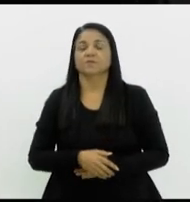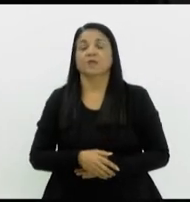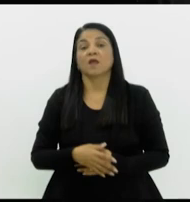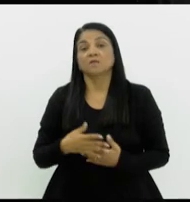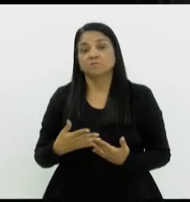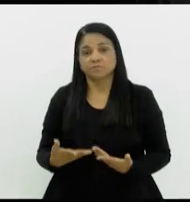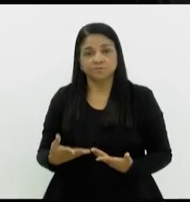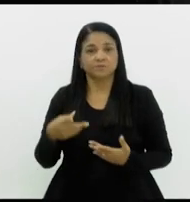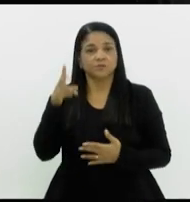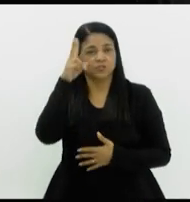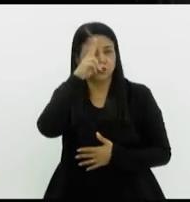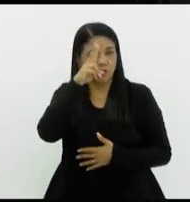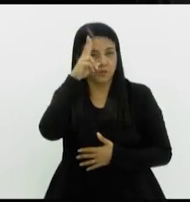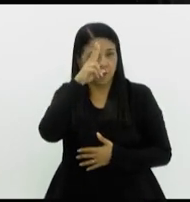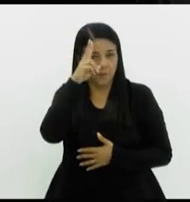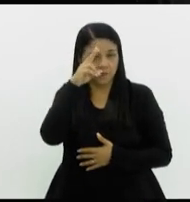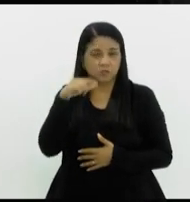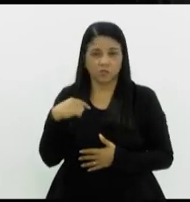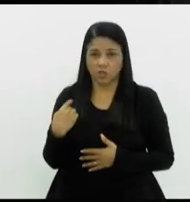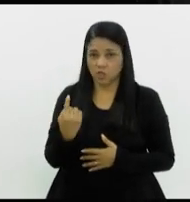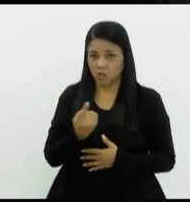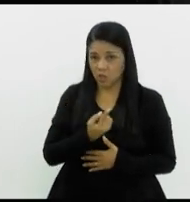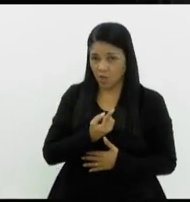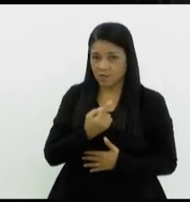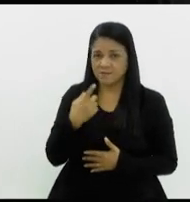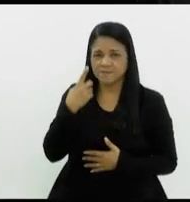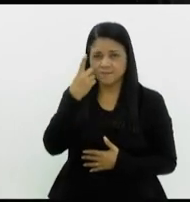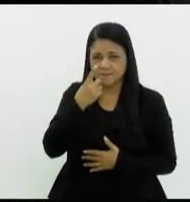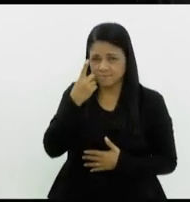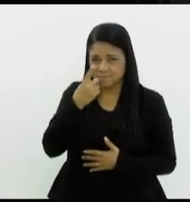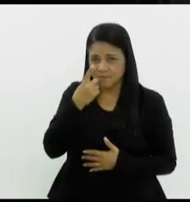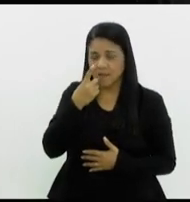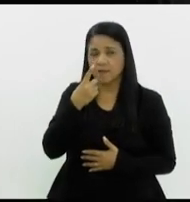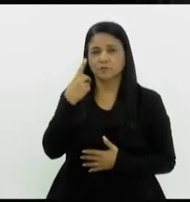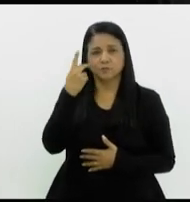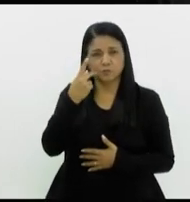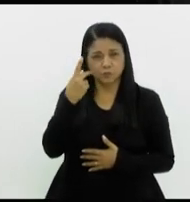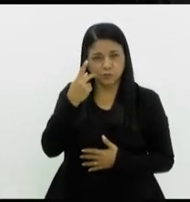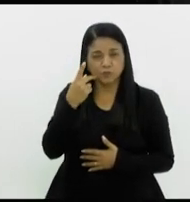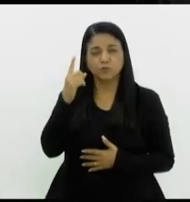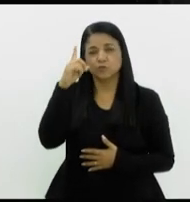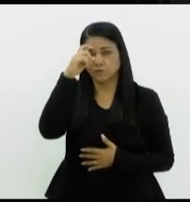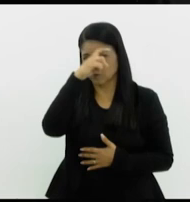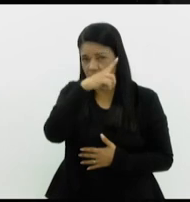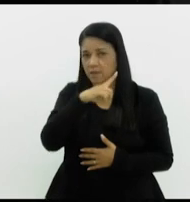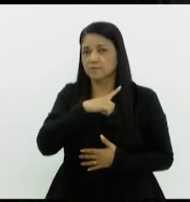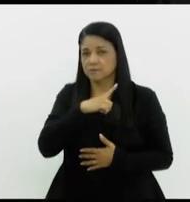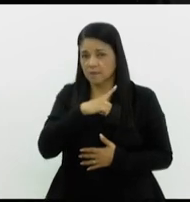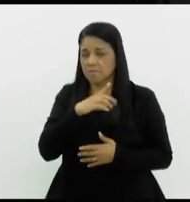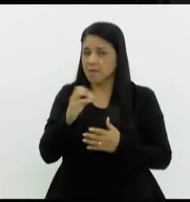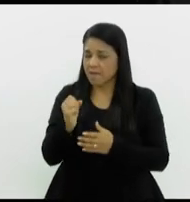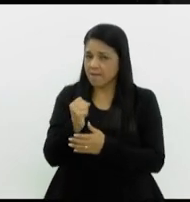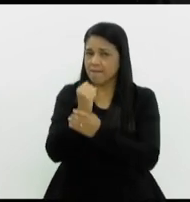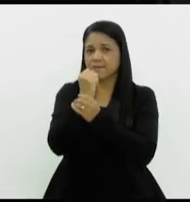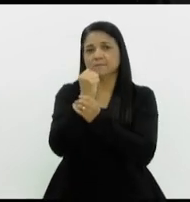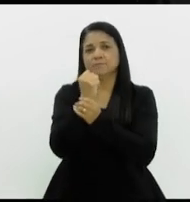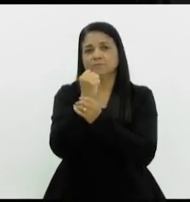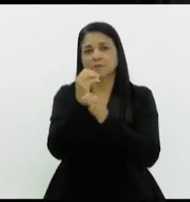Historicamente, nós, parlamentares, temos enfrentado dificuldades para garantir que nossas emendas